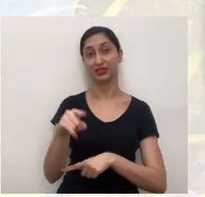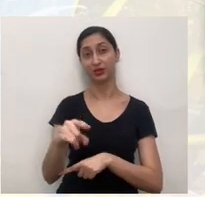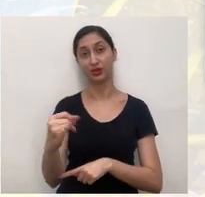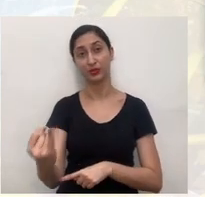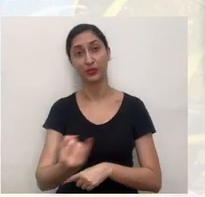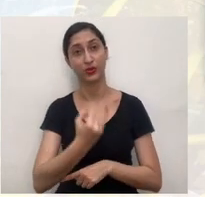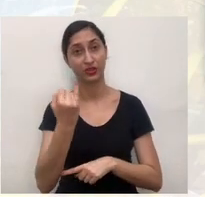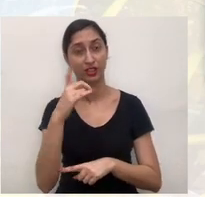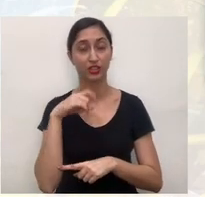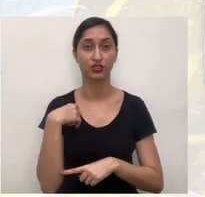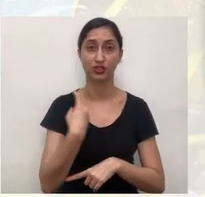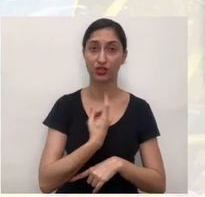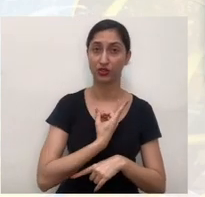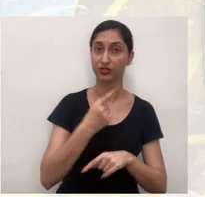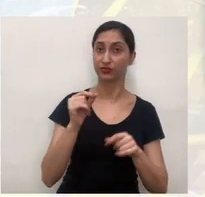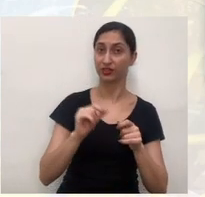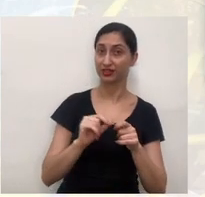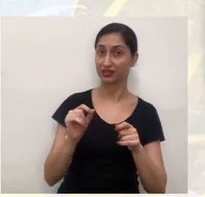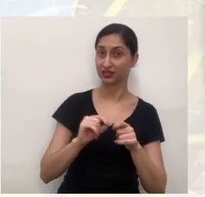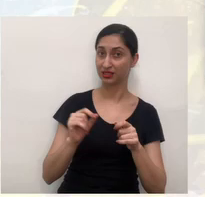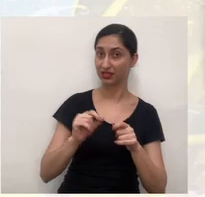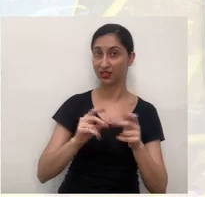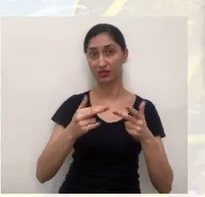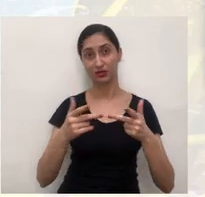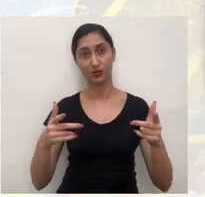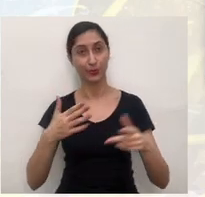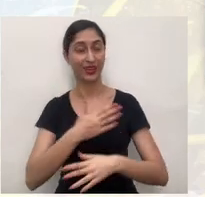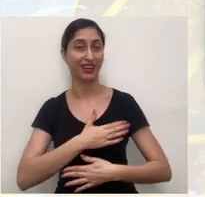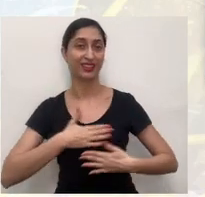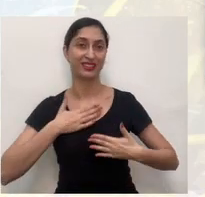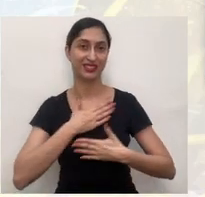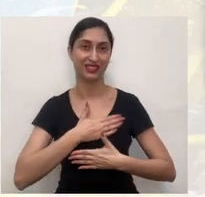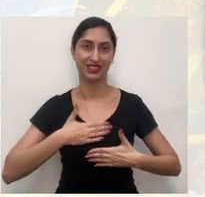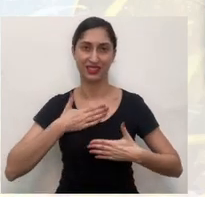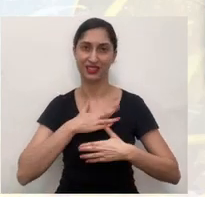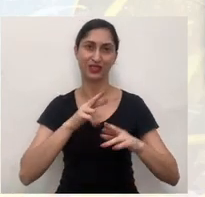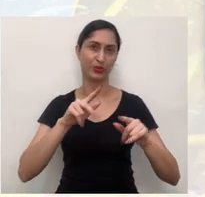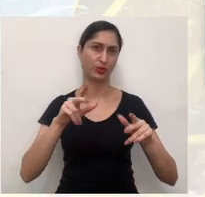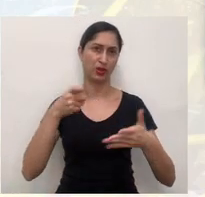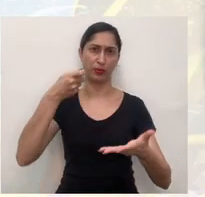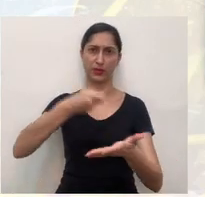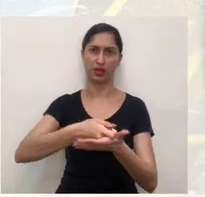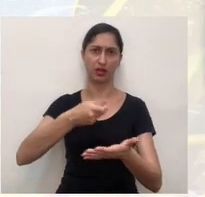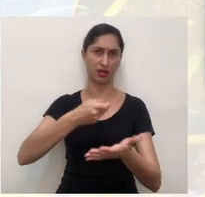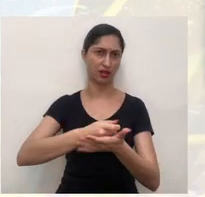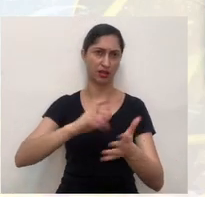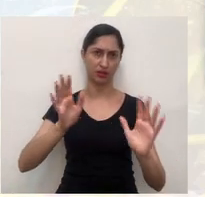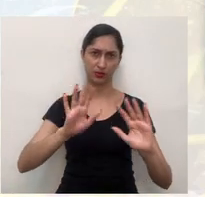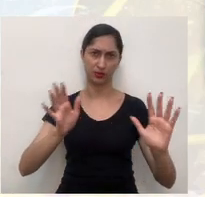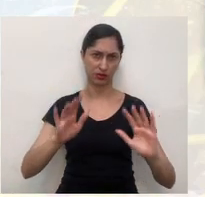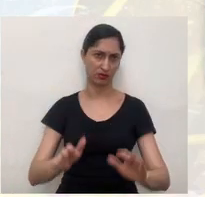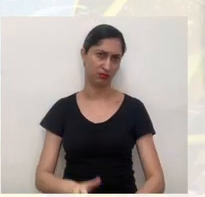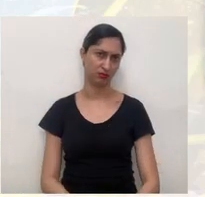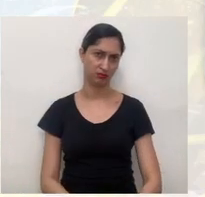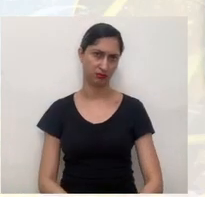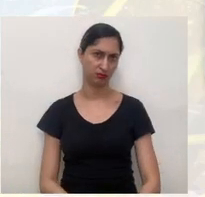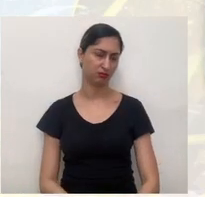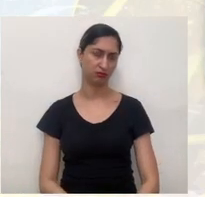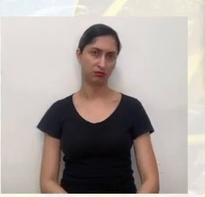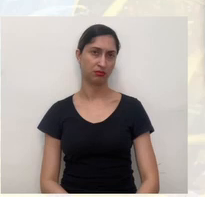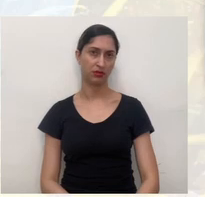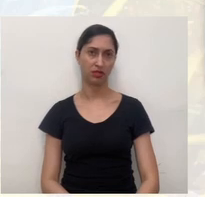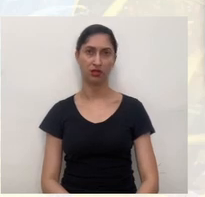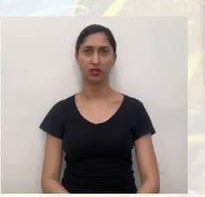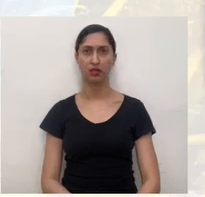que a gente faça aquilo ali com prazer e não como uma obrigação. Perspectivas, cortes,